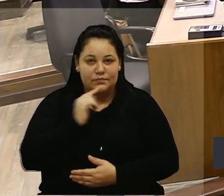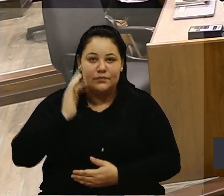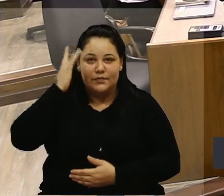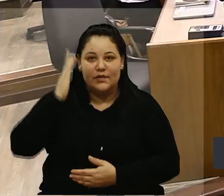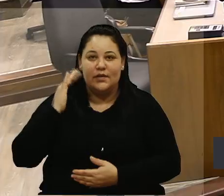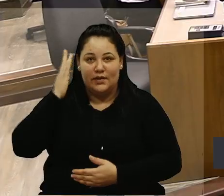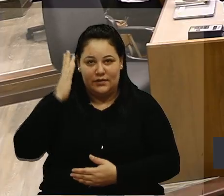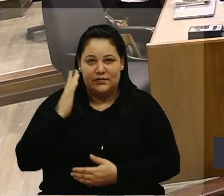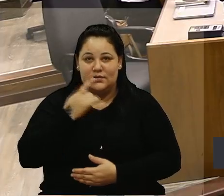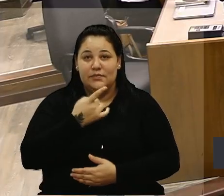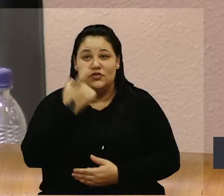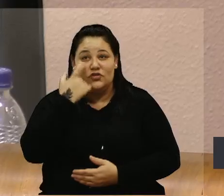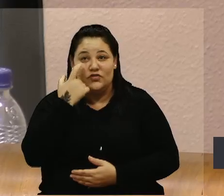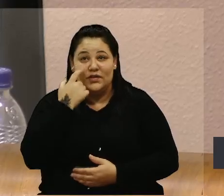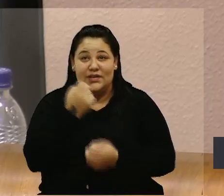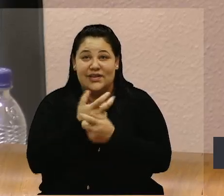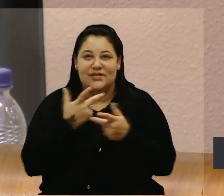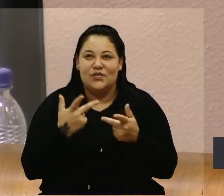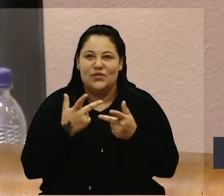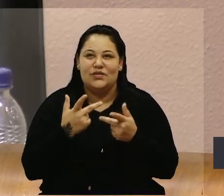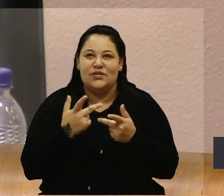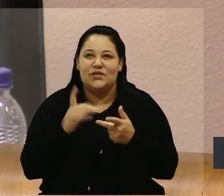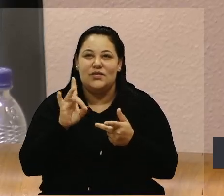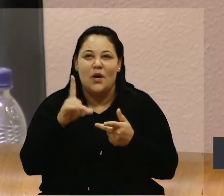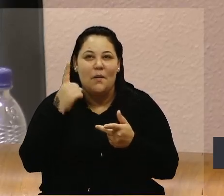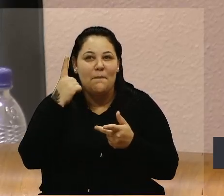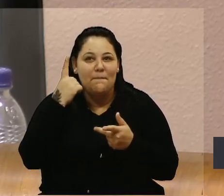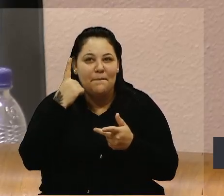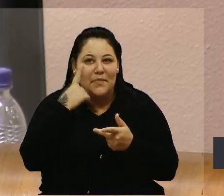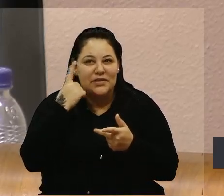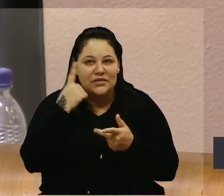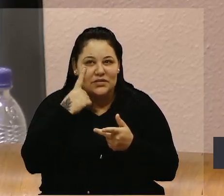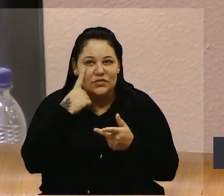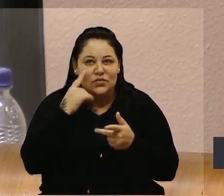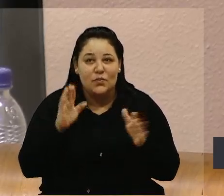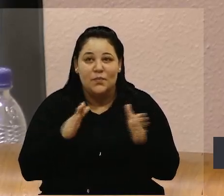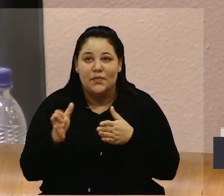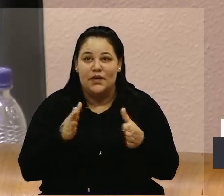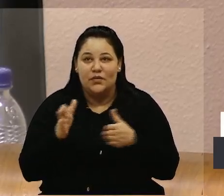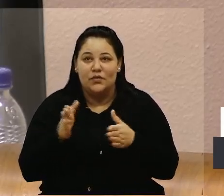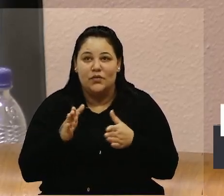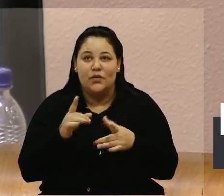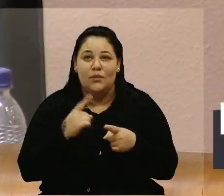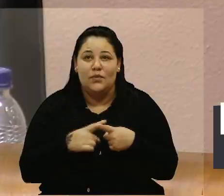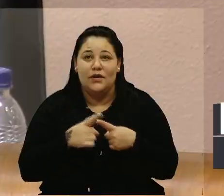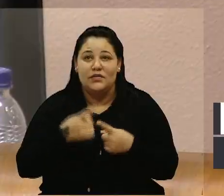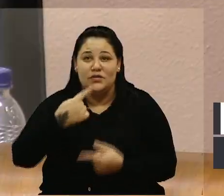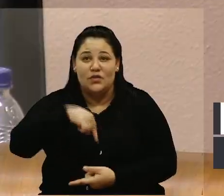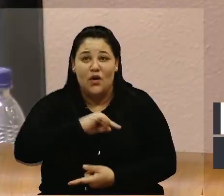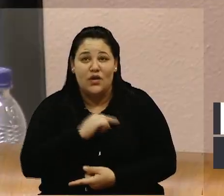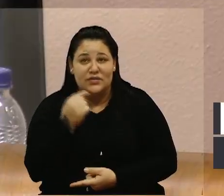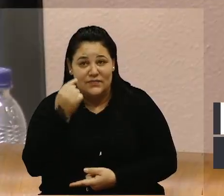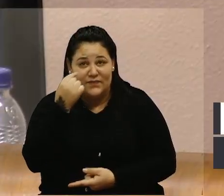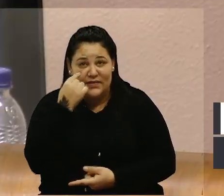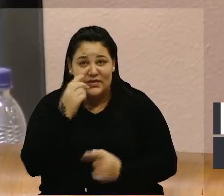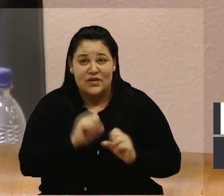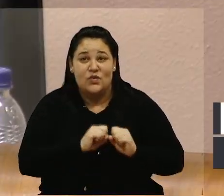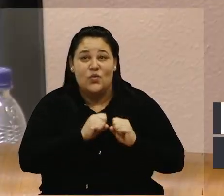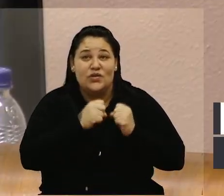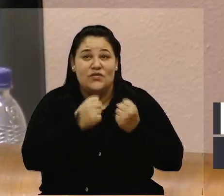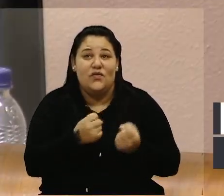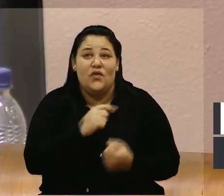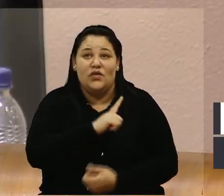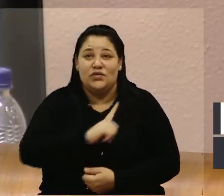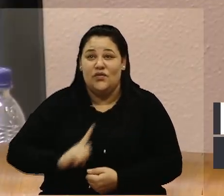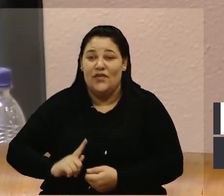vê que as coisas são ventiladas apenas pensando no processo eleitoral, porque se a gente percebesse um esforço do governo para